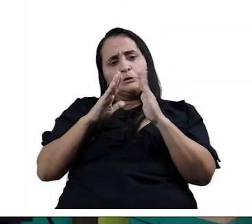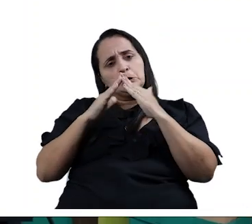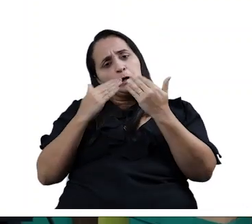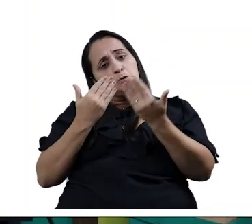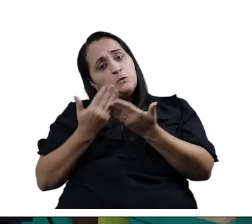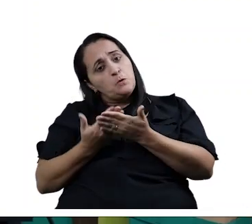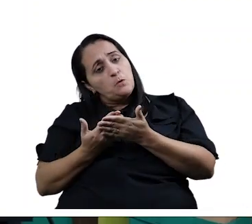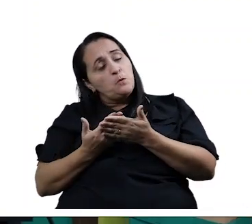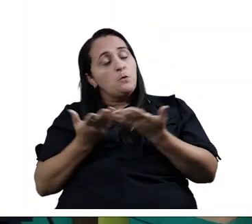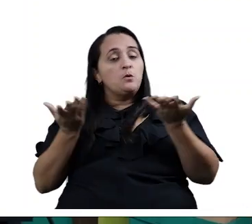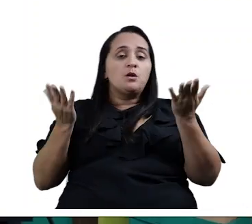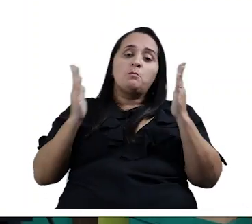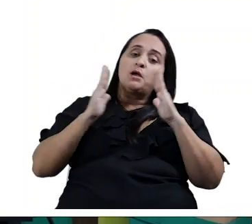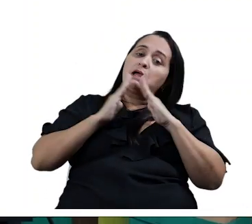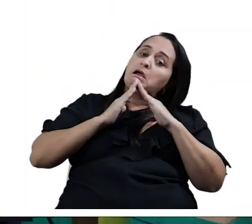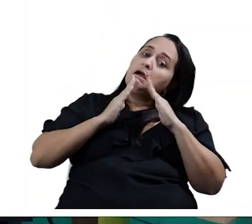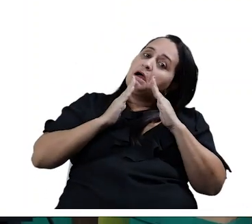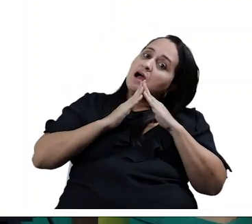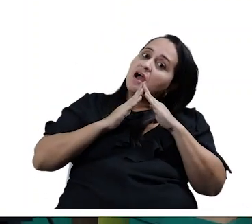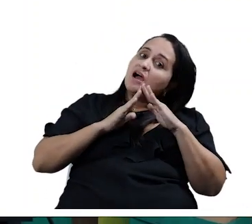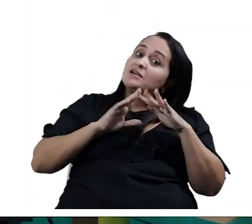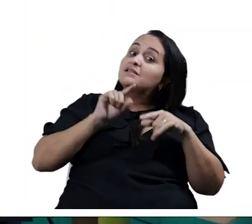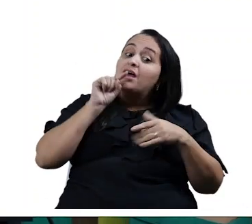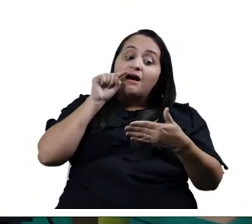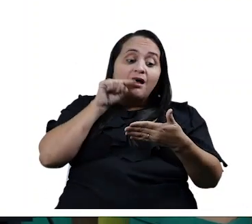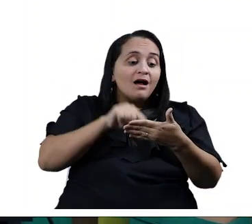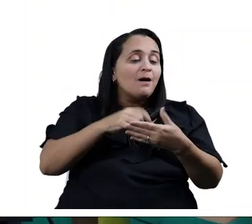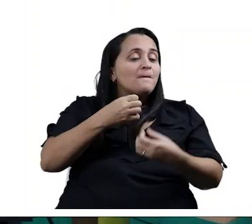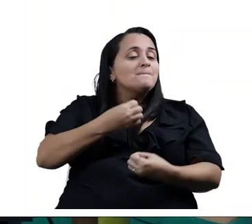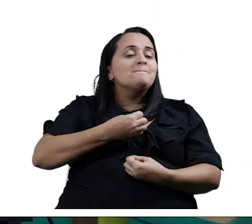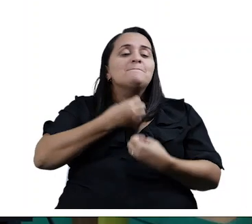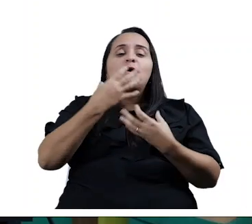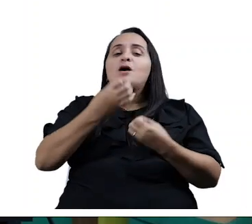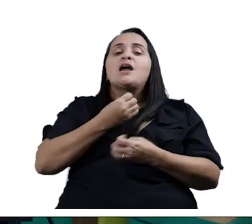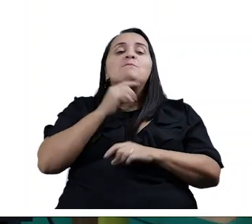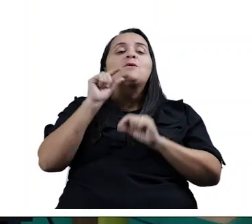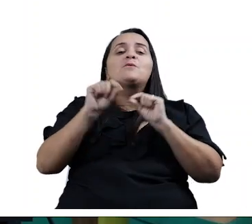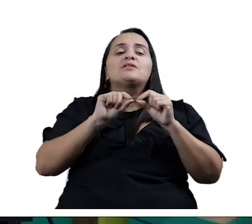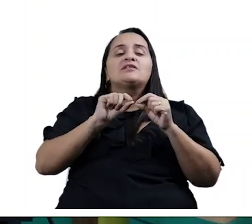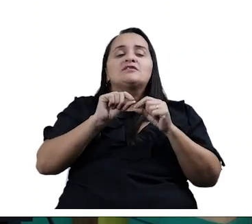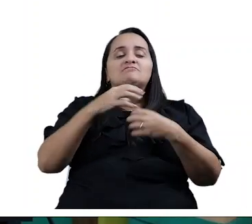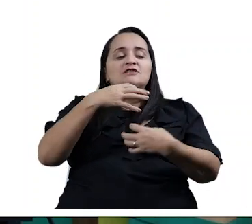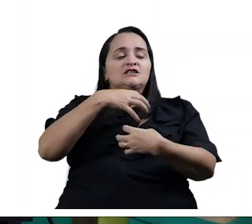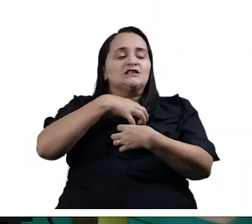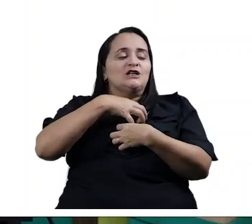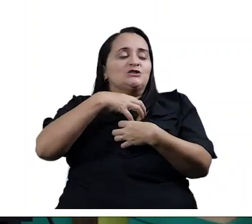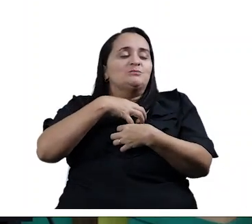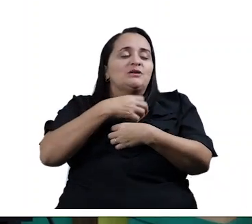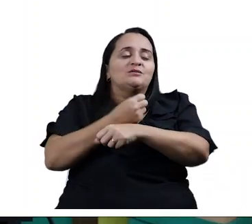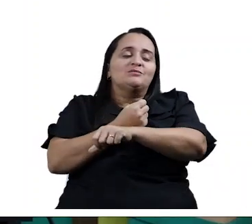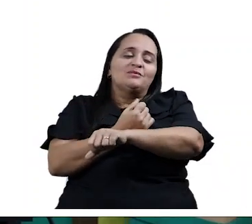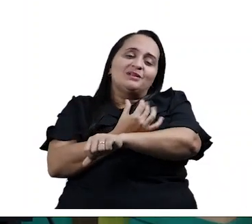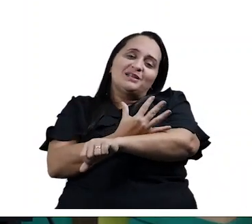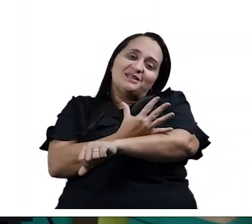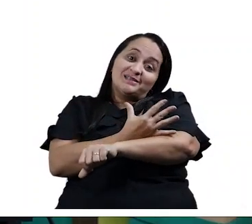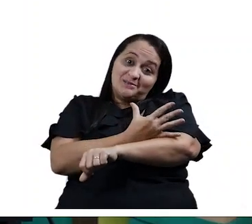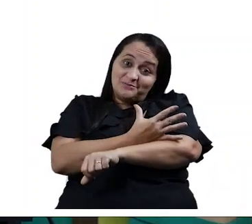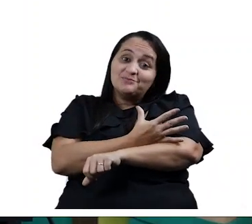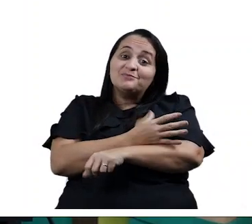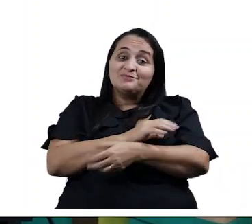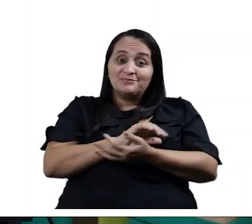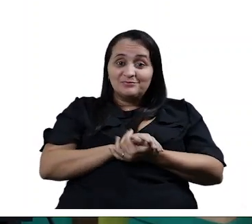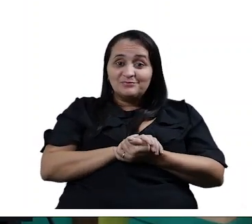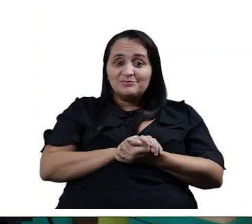seu tempo livre, a intenção daquele texto é trabalhar os seus sentimentos. Então,